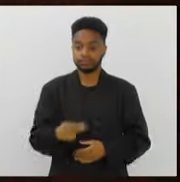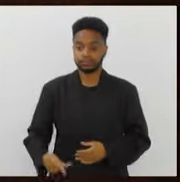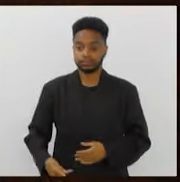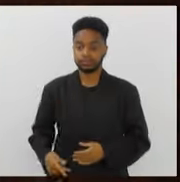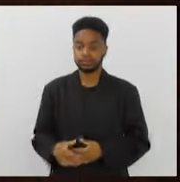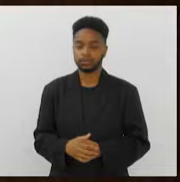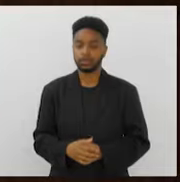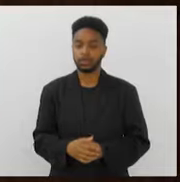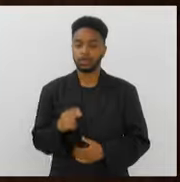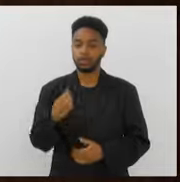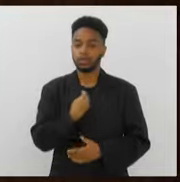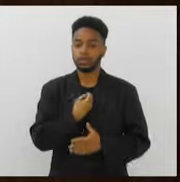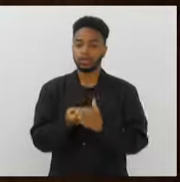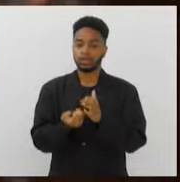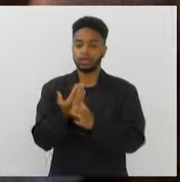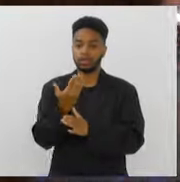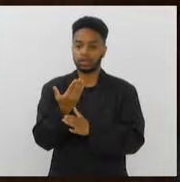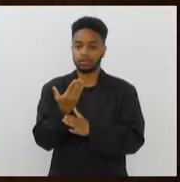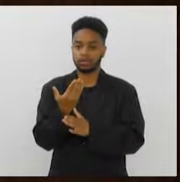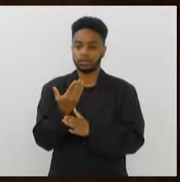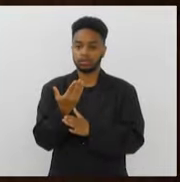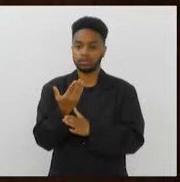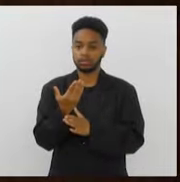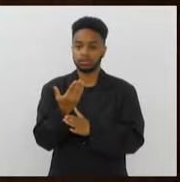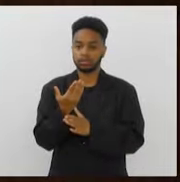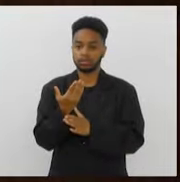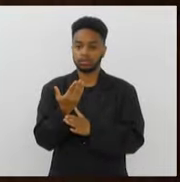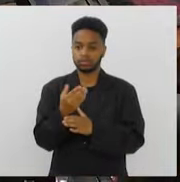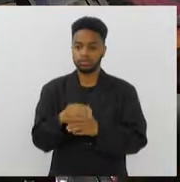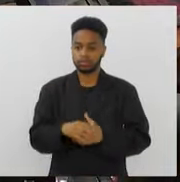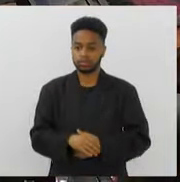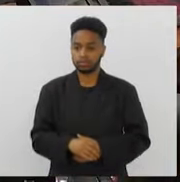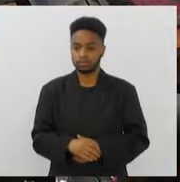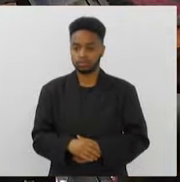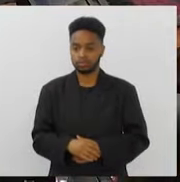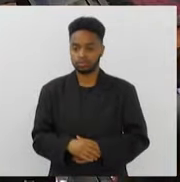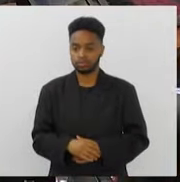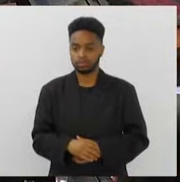esse projeto com muito carinho.